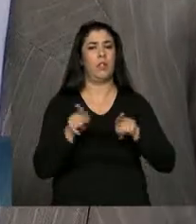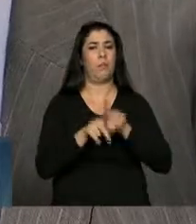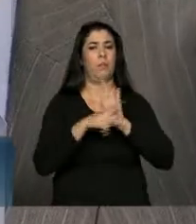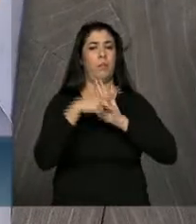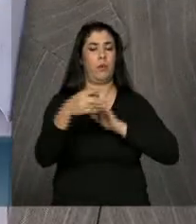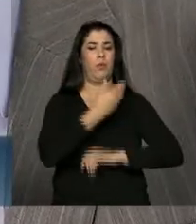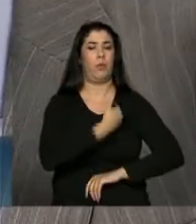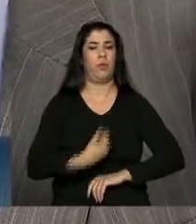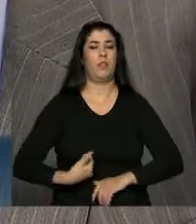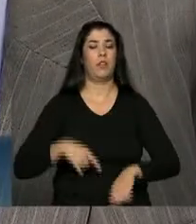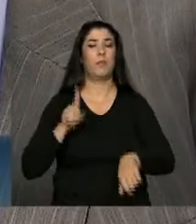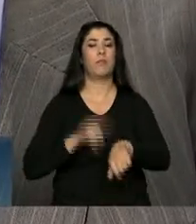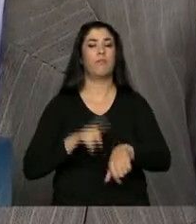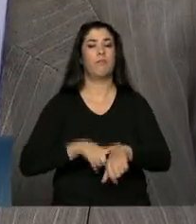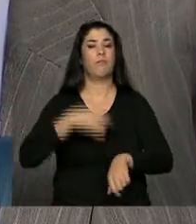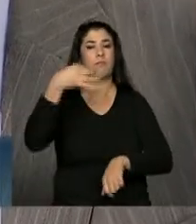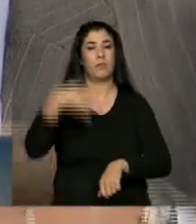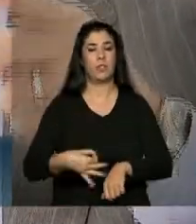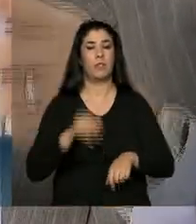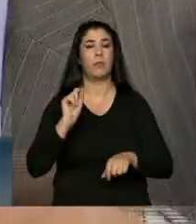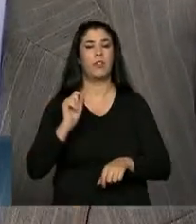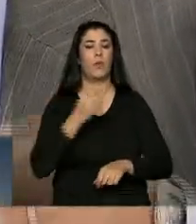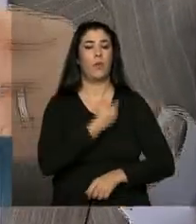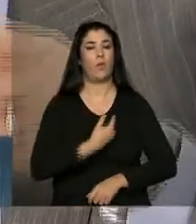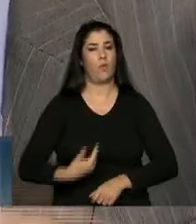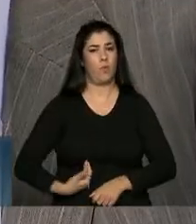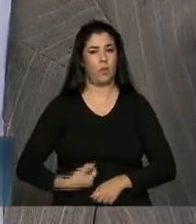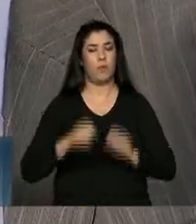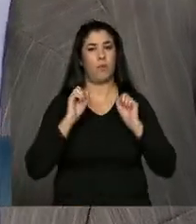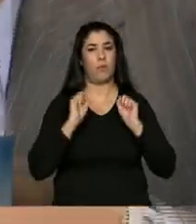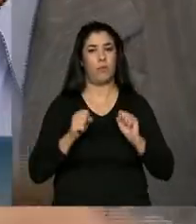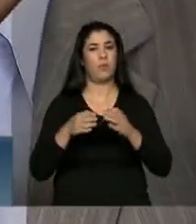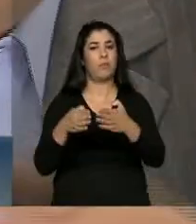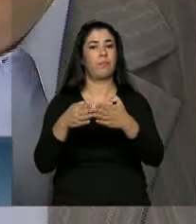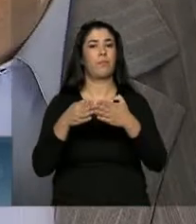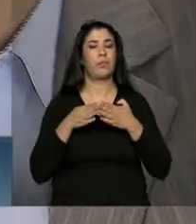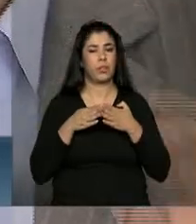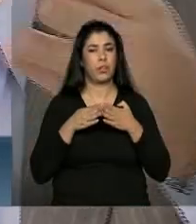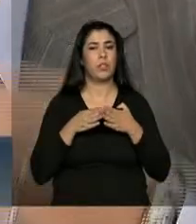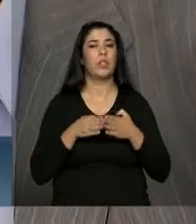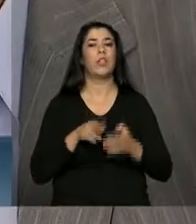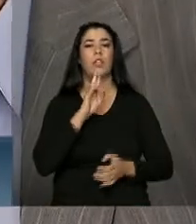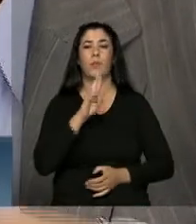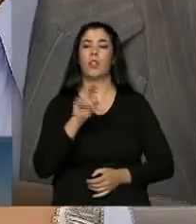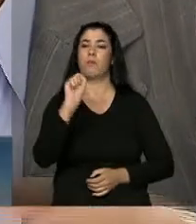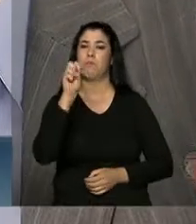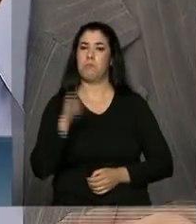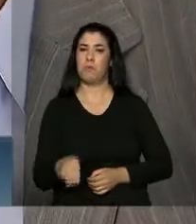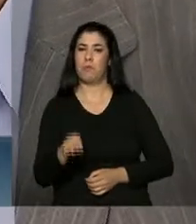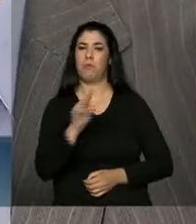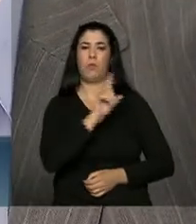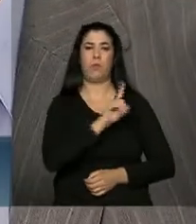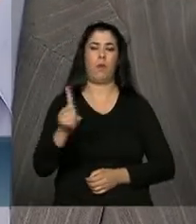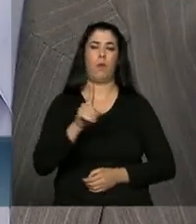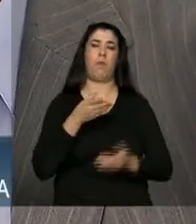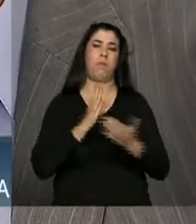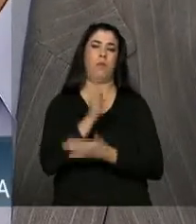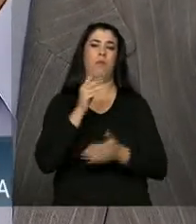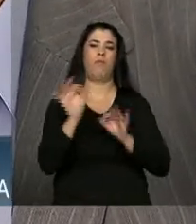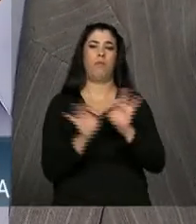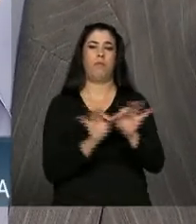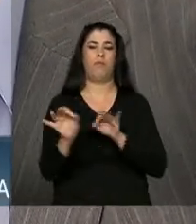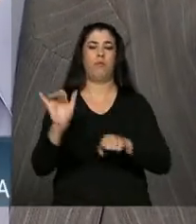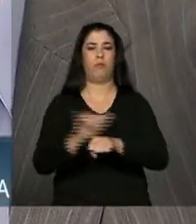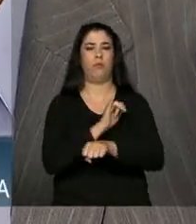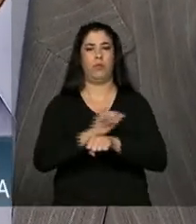e com prazos definidos para que a união pudesse licenciar dizendo sim ou não aos projetos